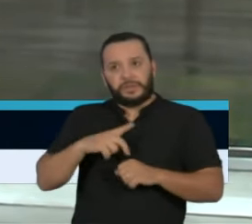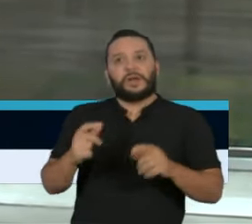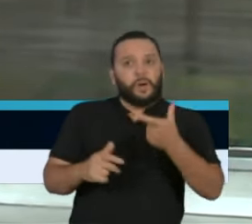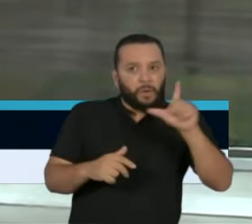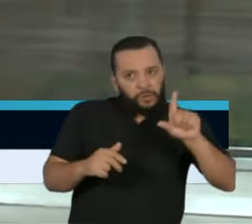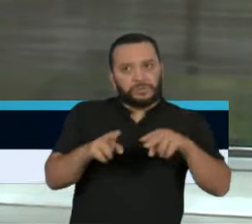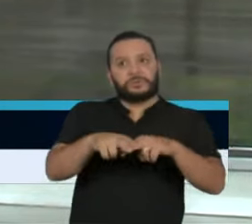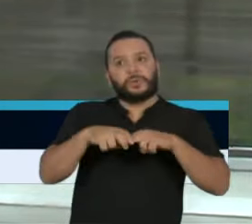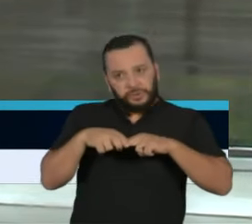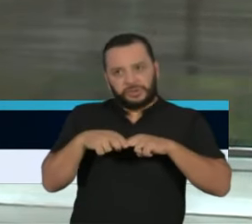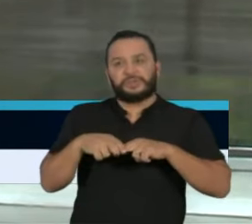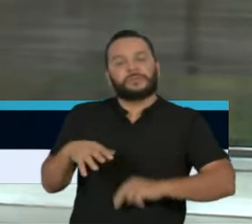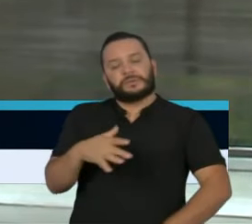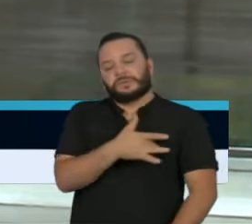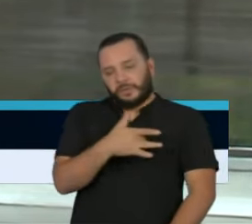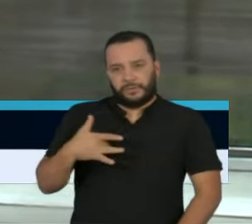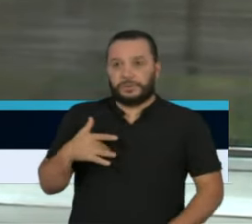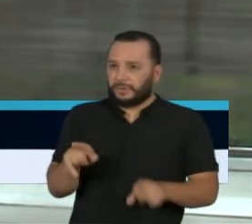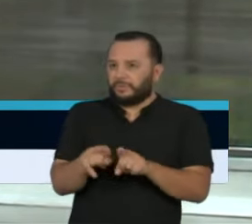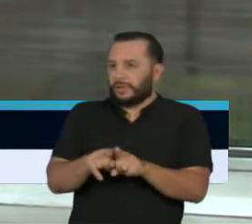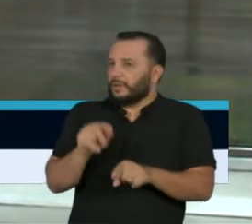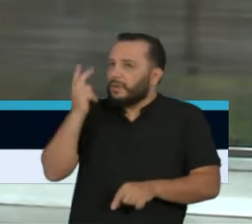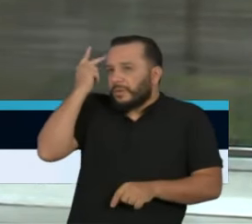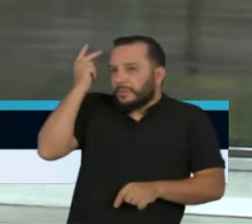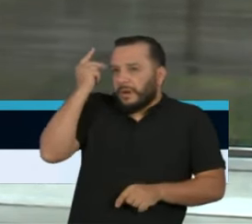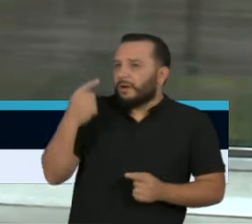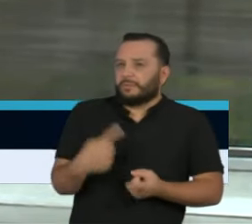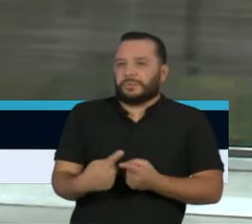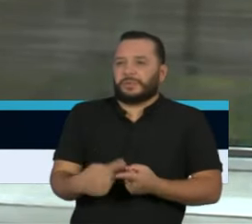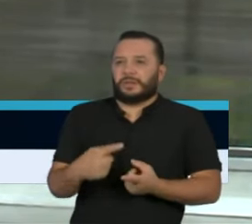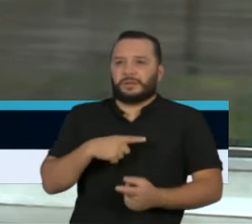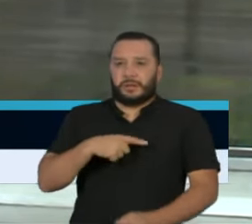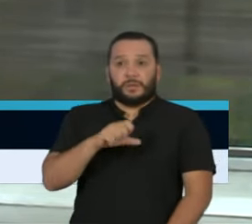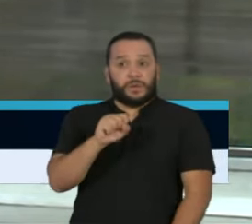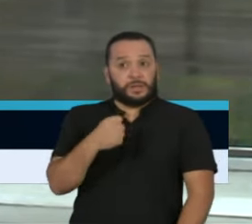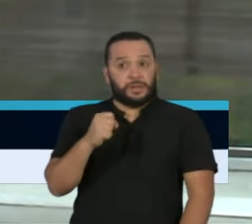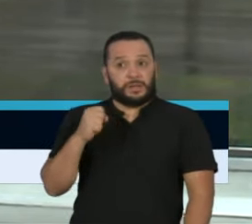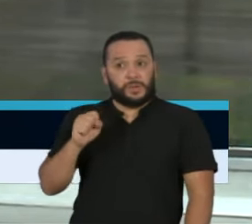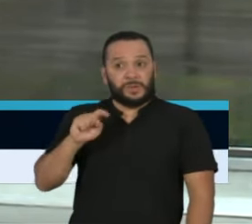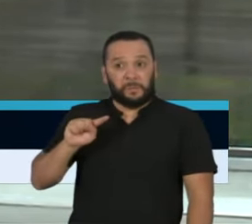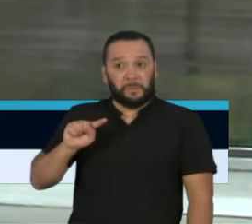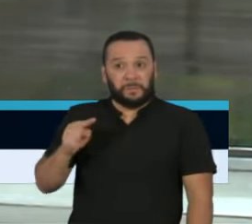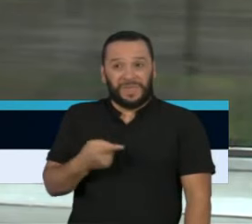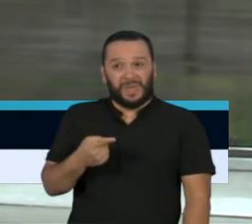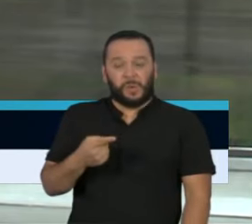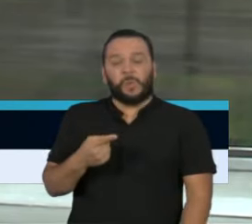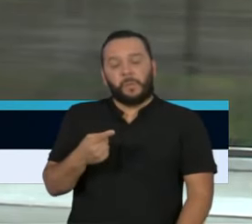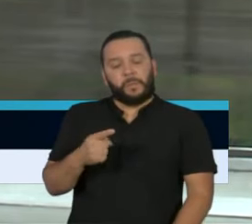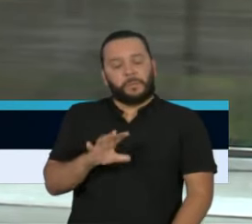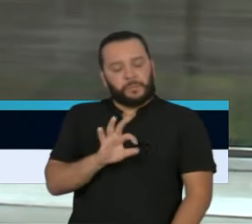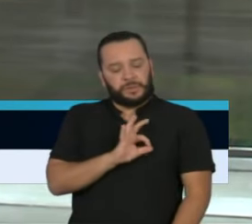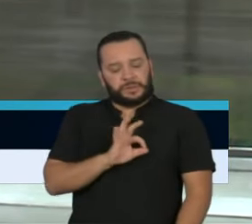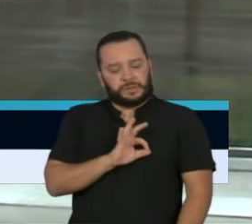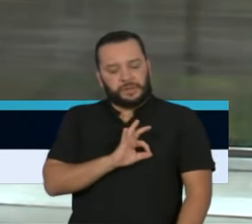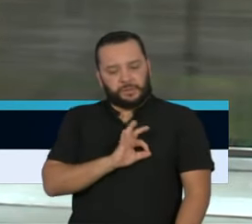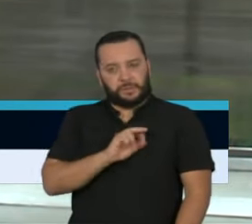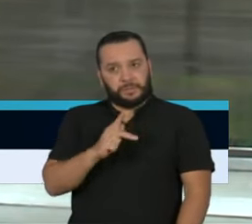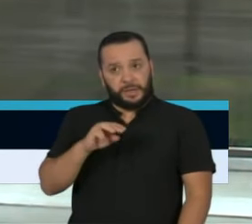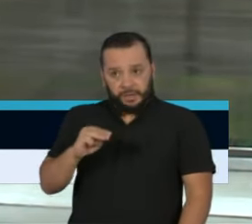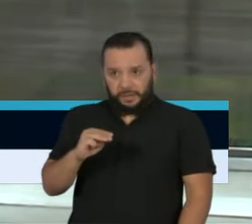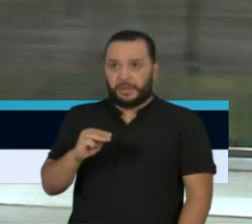outras razões de saúde também. Isso é normal numa corporação com 88 mil policiais militares, eles e elas que